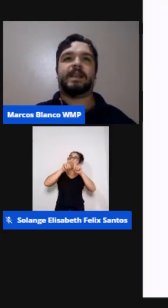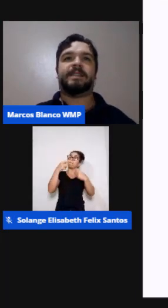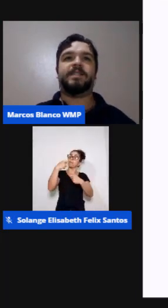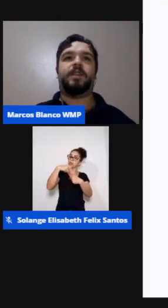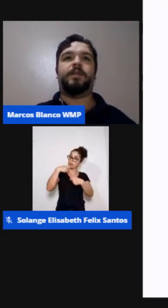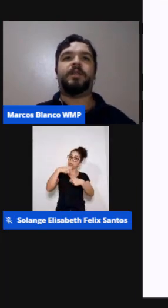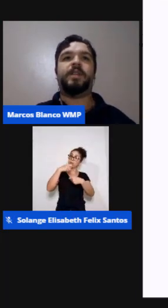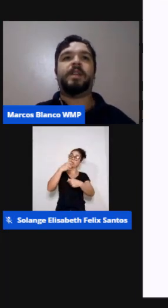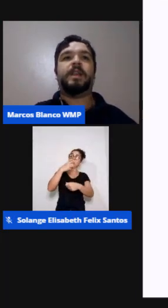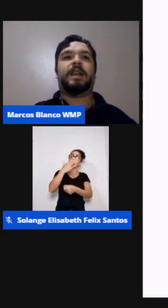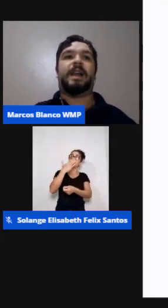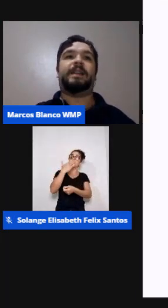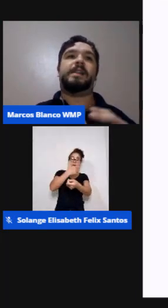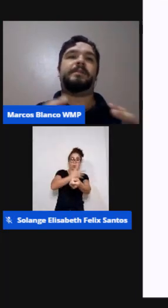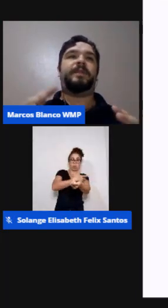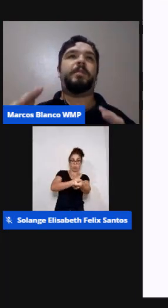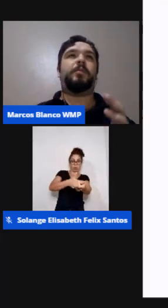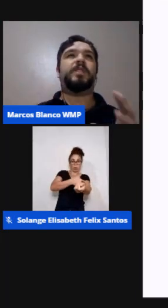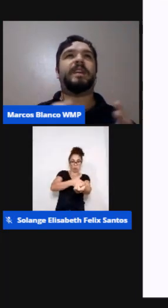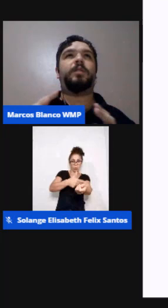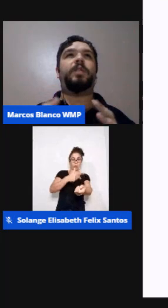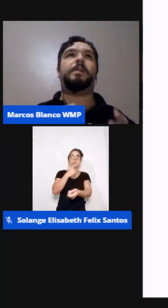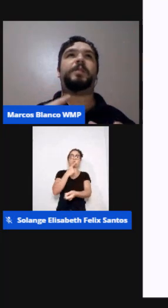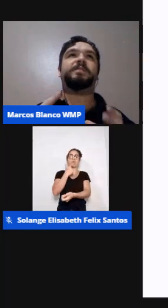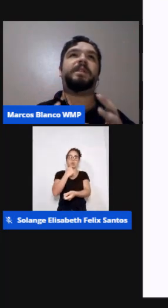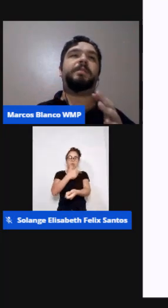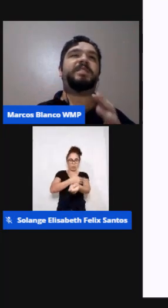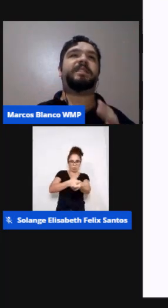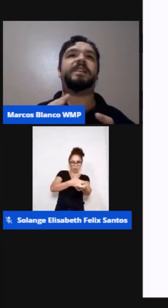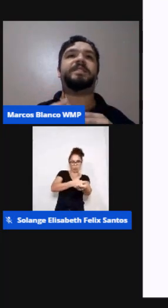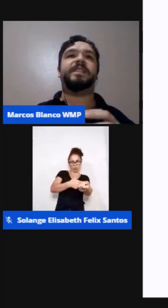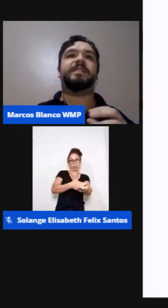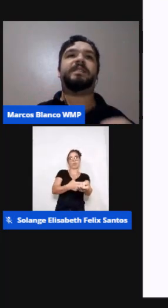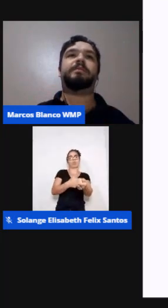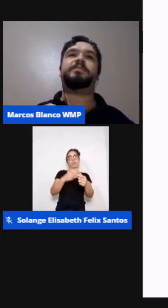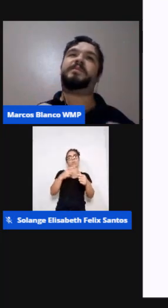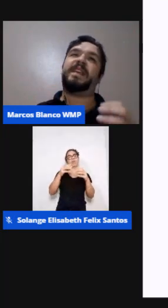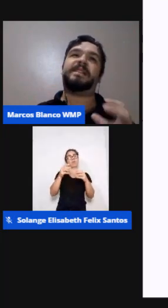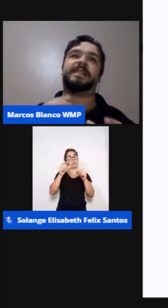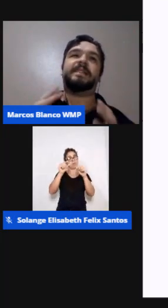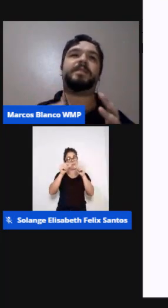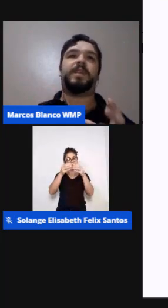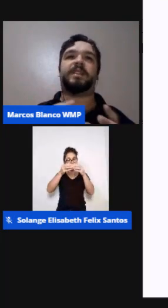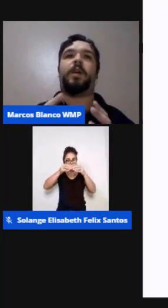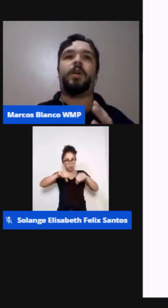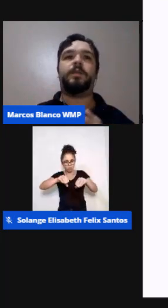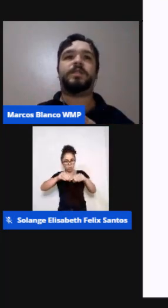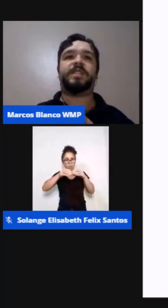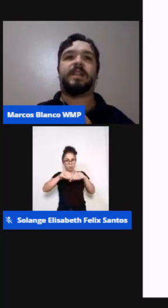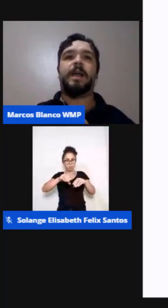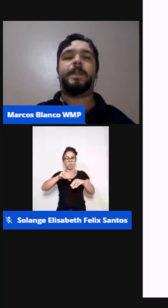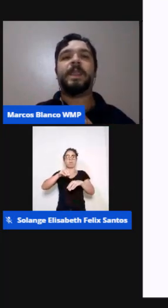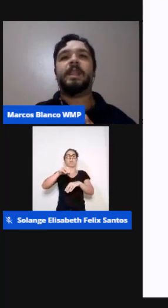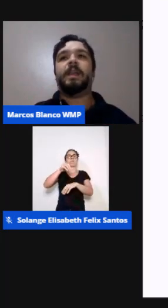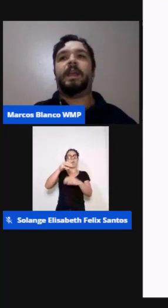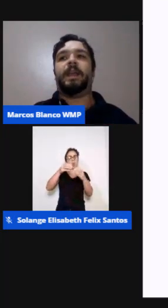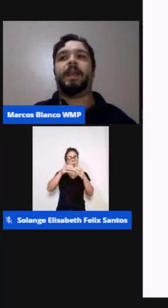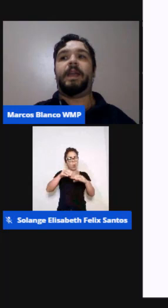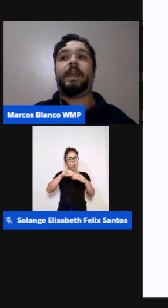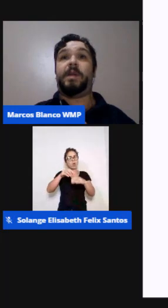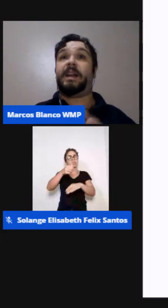colocar esses ovos. Cada fêmea consegue colocar aproximadamente 3 dias de cerca de 150 ovos.